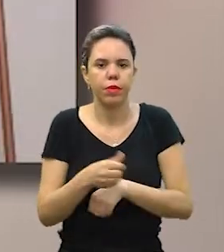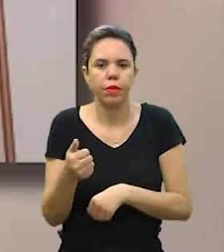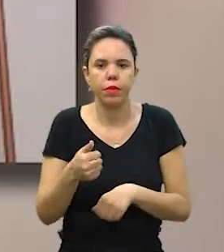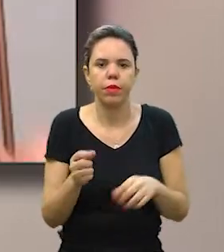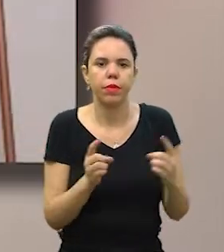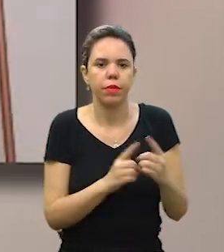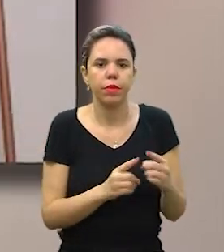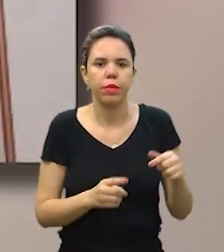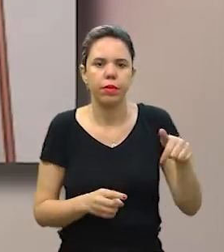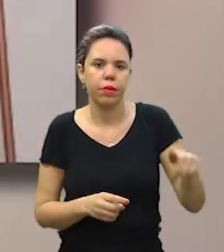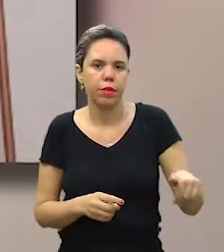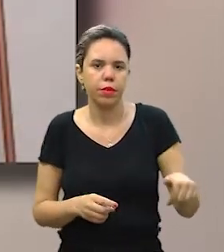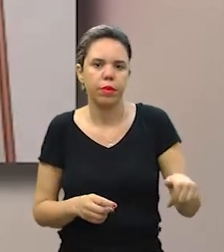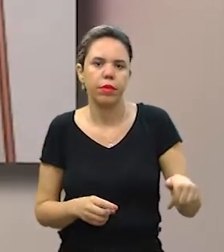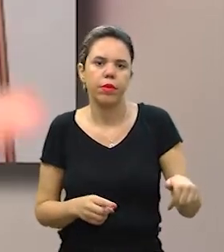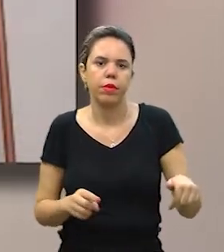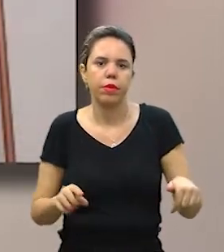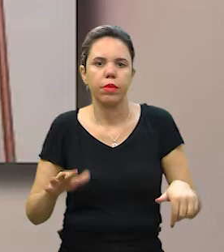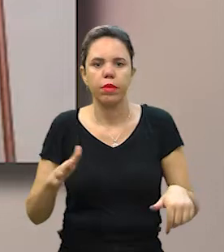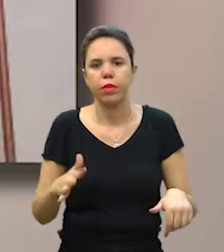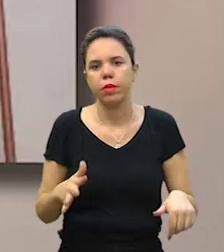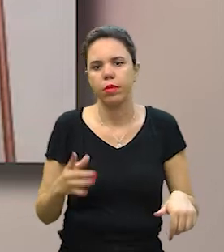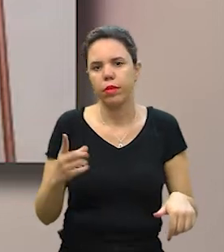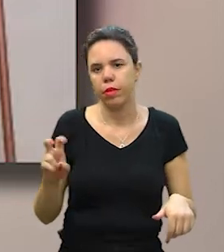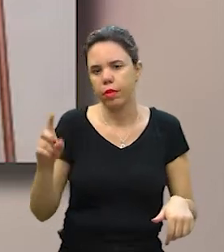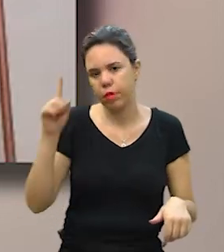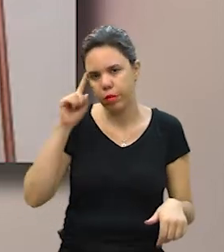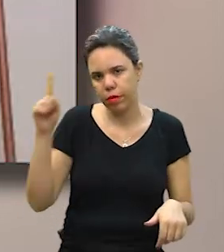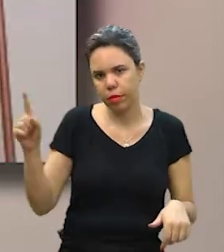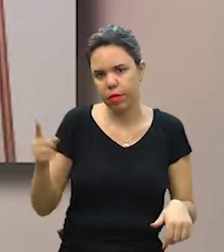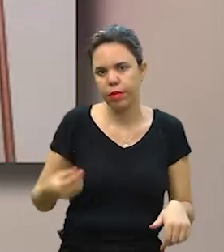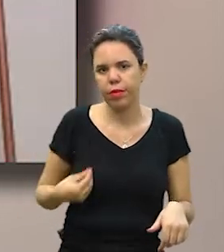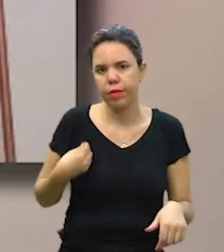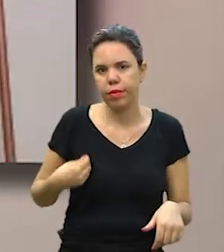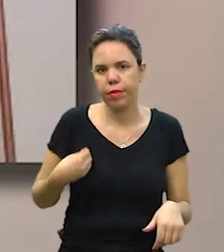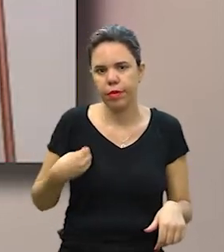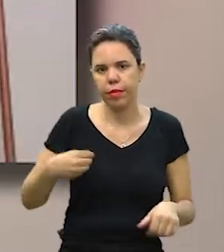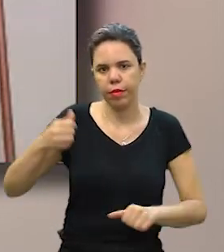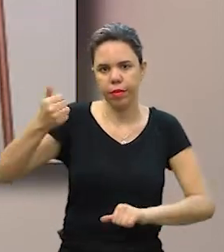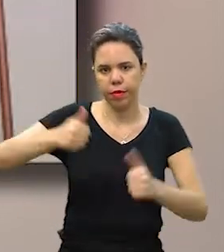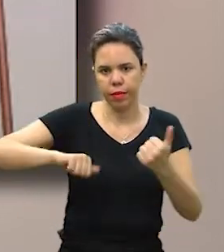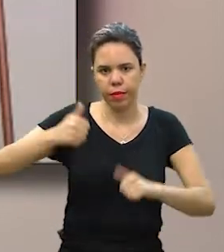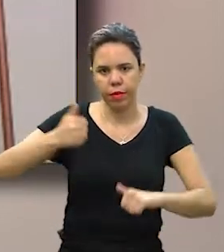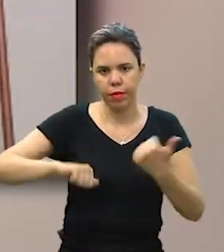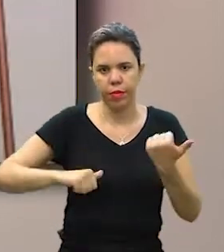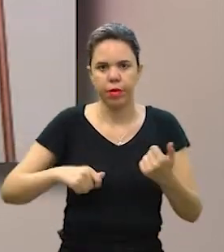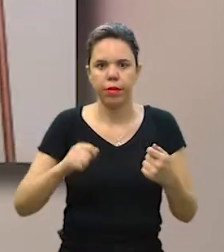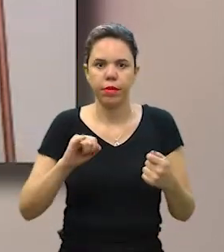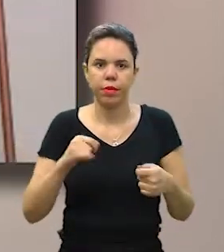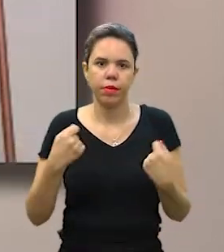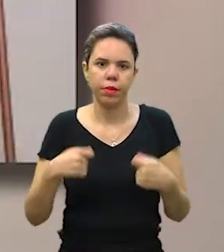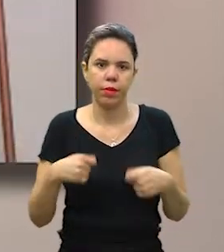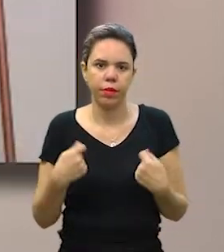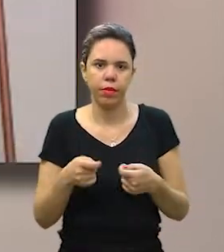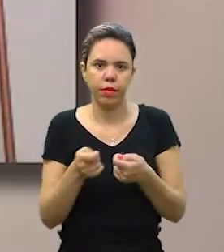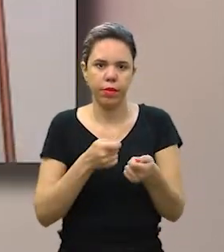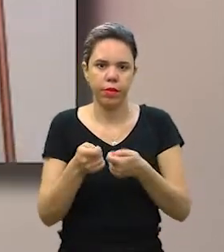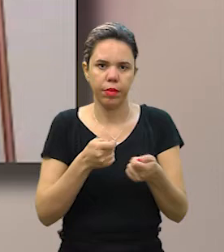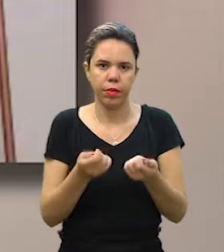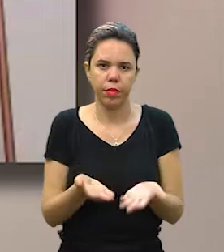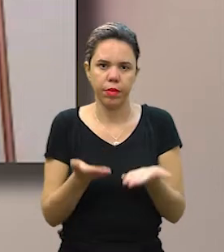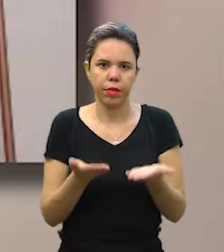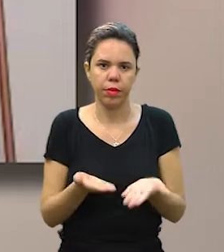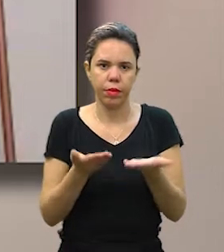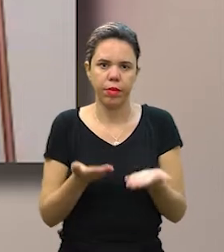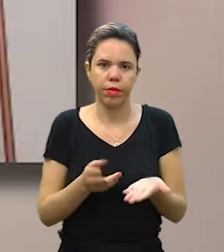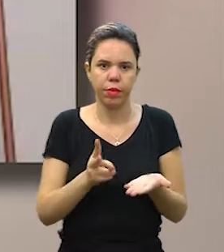primeira consulta com 7, às vezes com 15 dias de vida para avaliação, quando necessário, para controle de ganho de